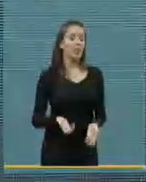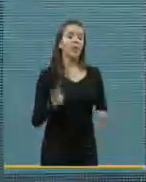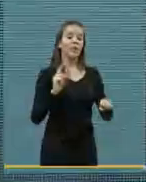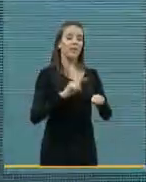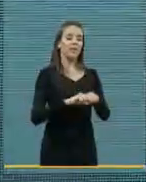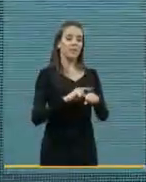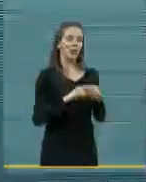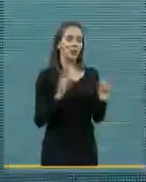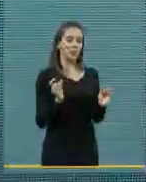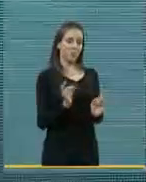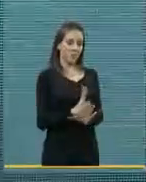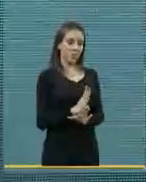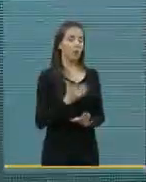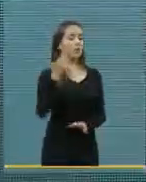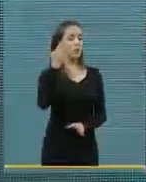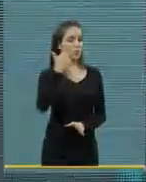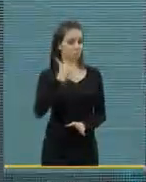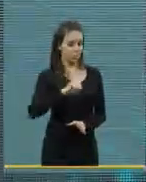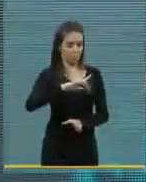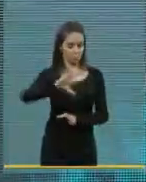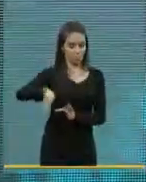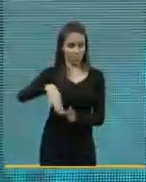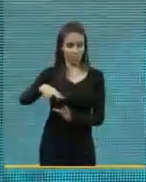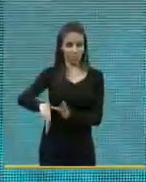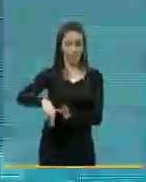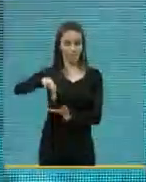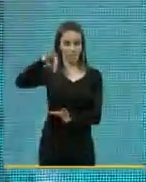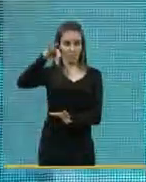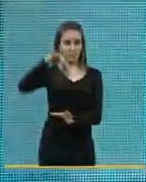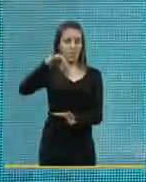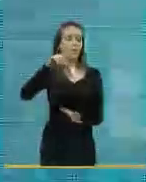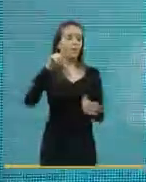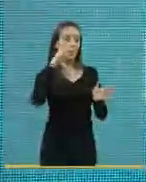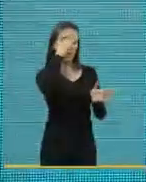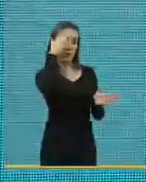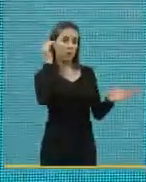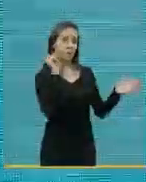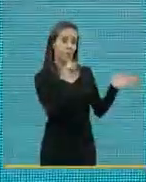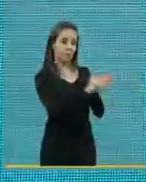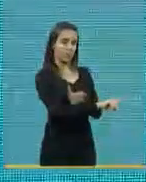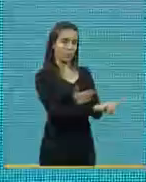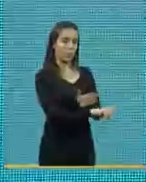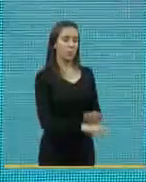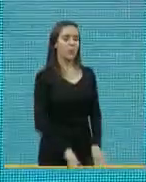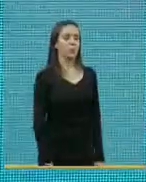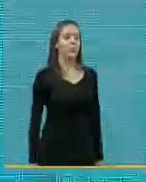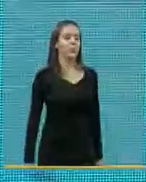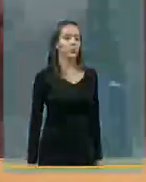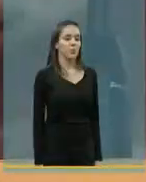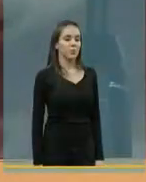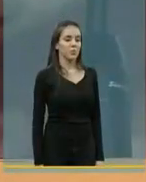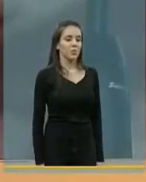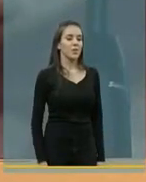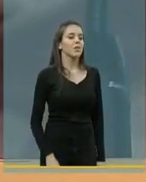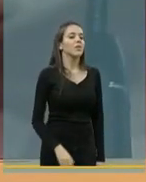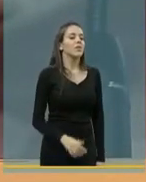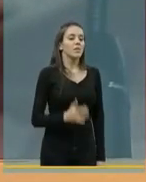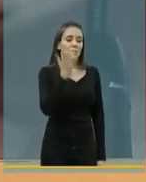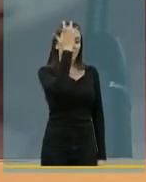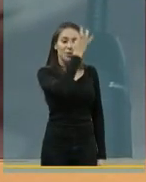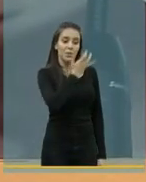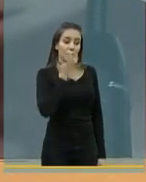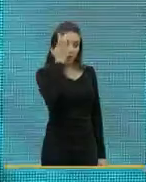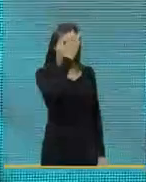para mais uma rodada eu vou fazer sorteio de quem para a pergunta o candidato fernando